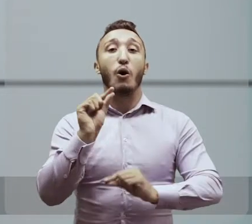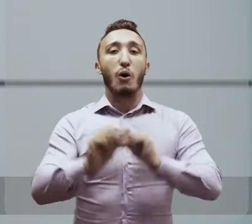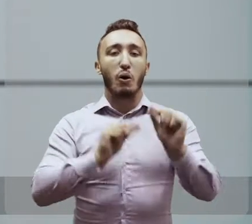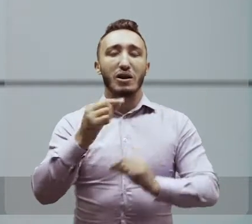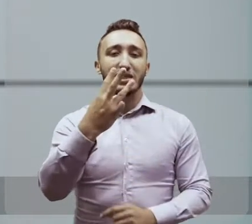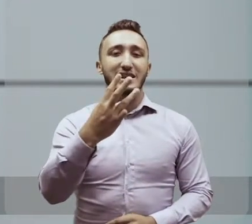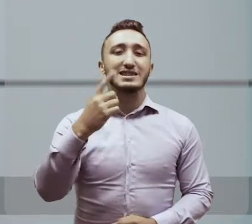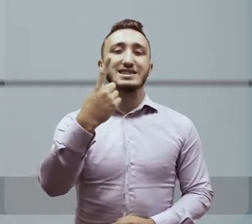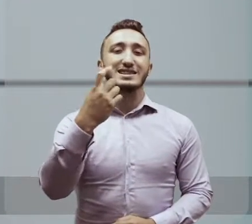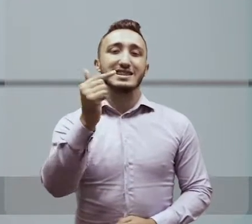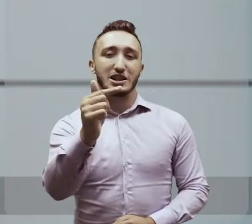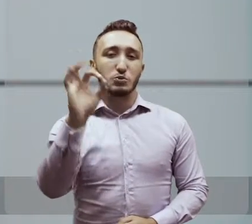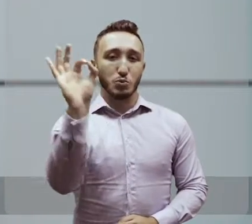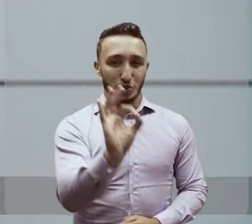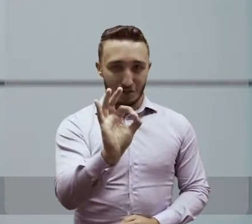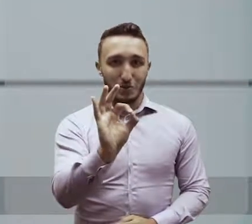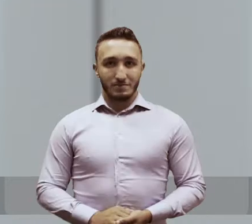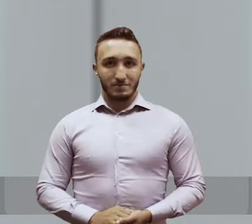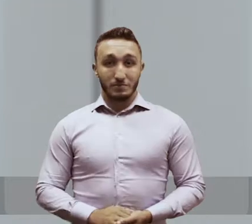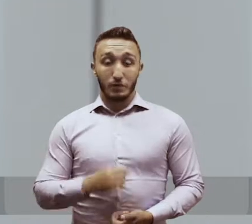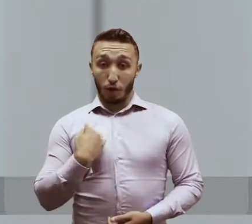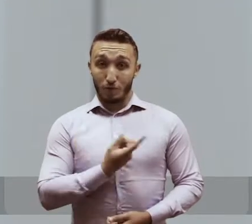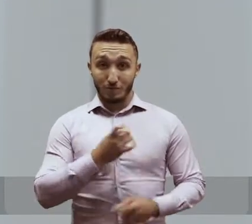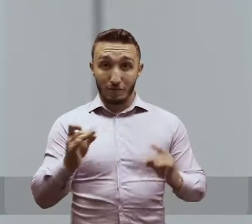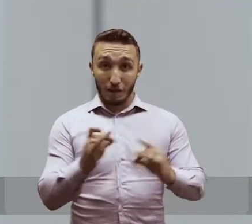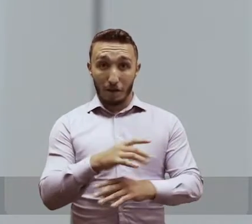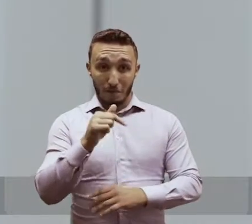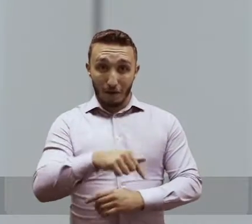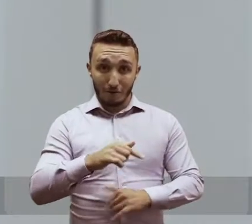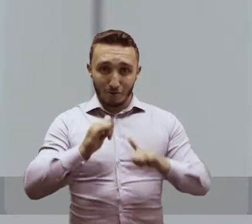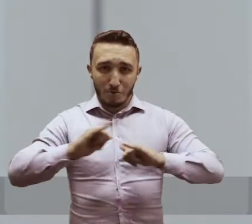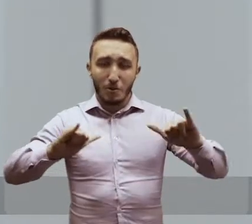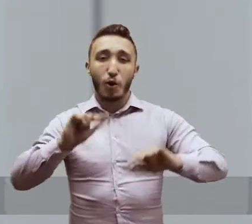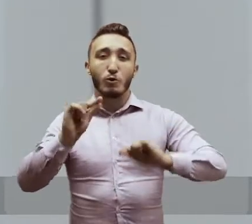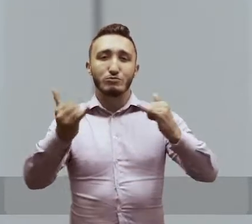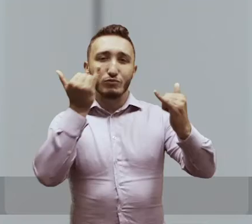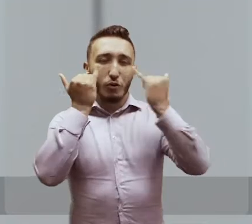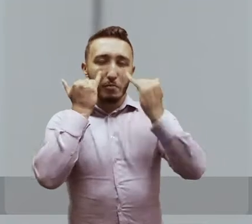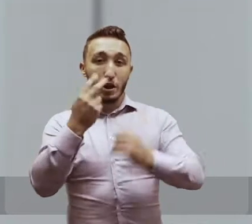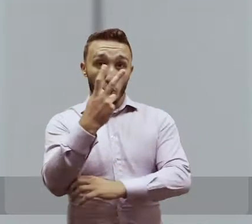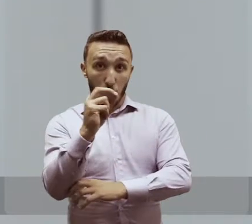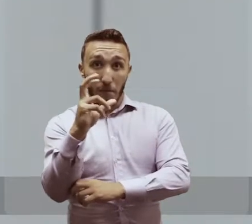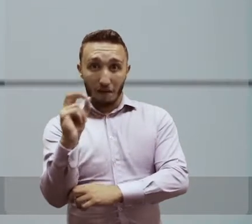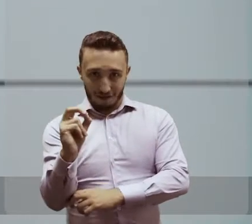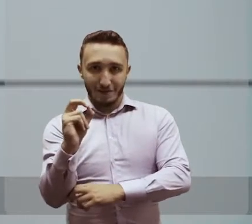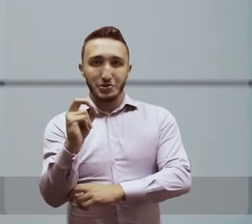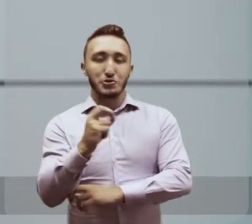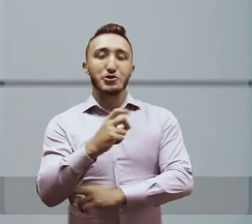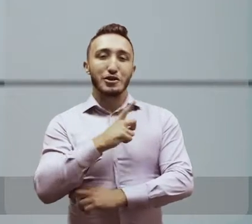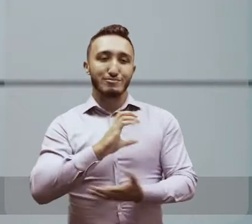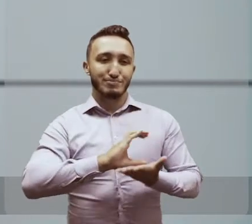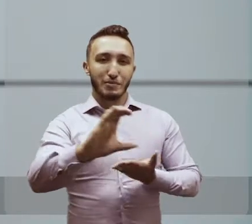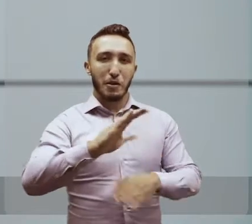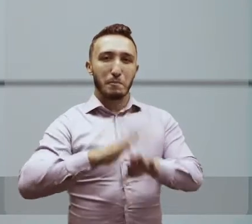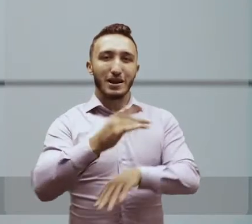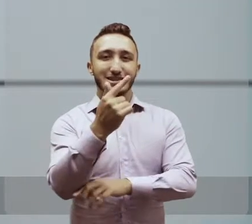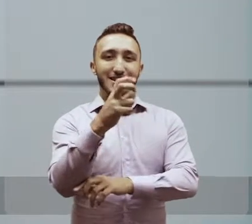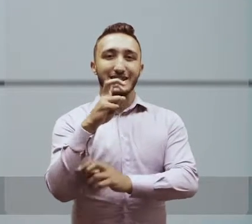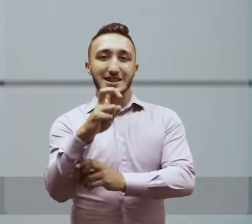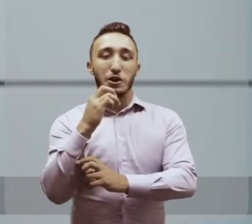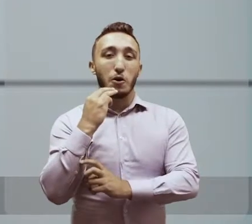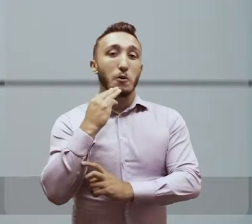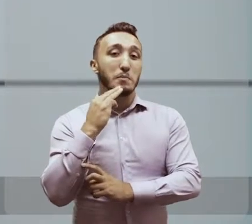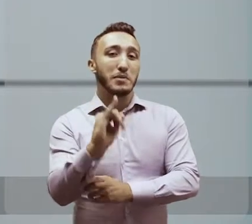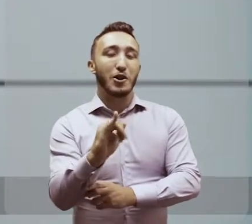reais, um incremento de 317%. E a gente encerra esse boletim com a informação de que em 2020 foram aplicados mais de 75